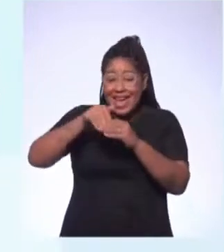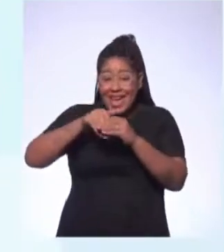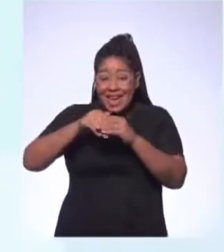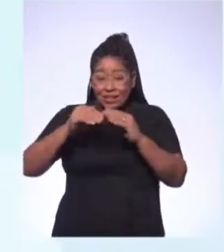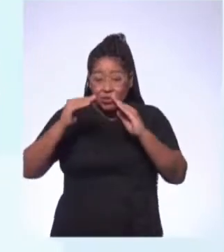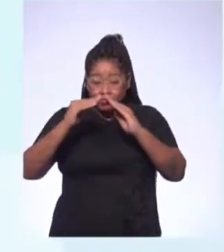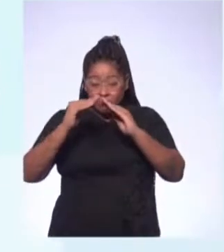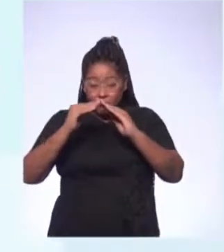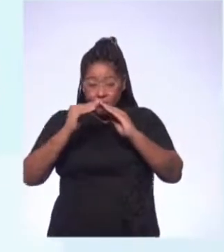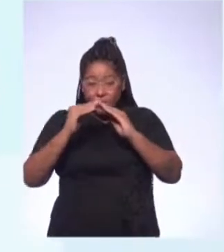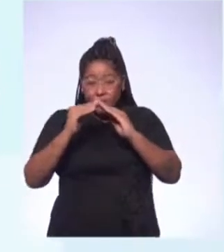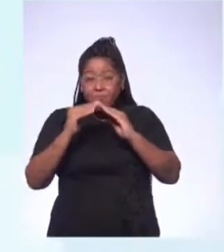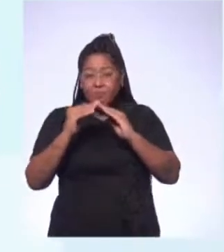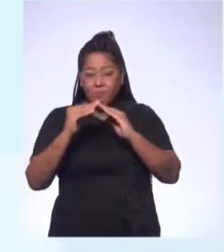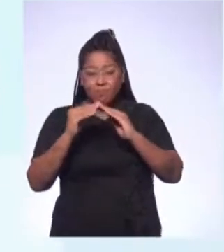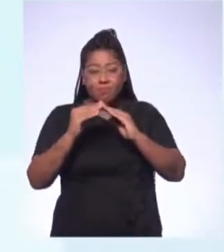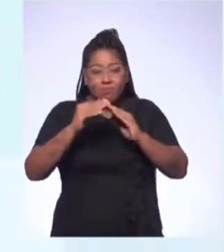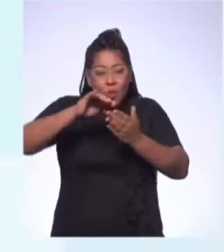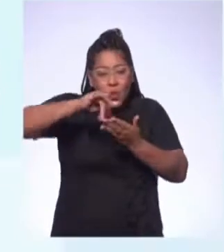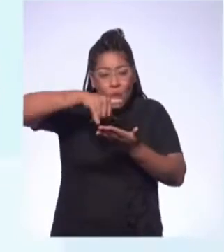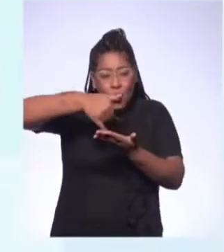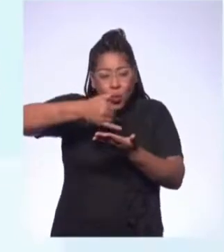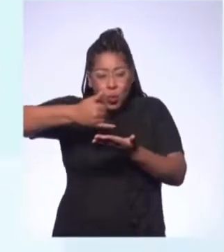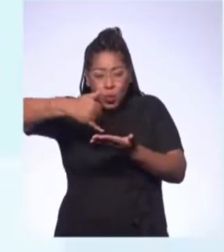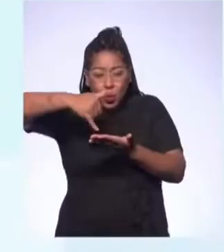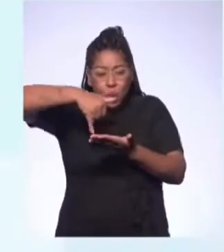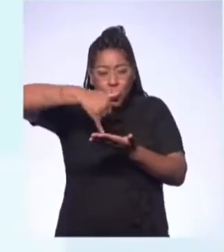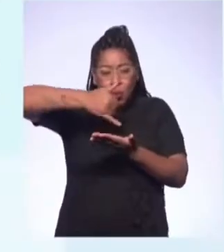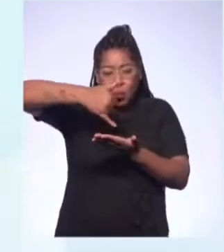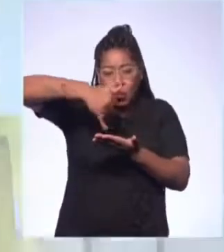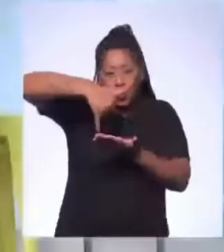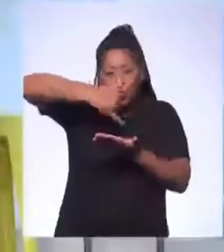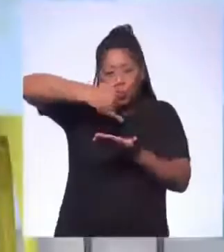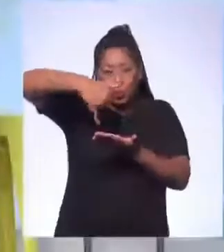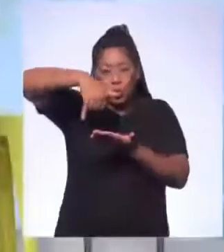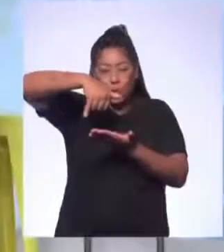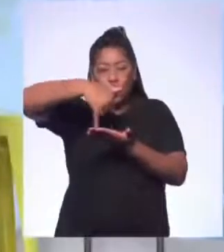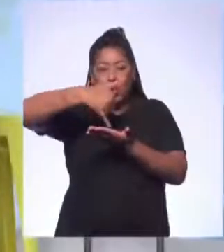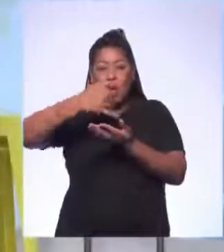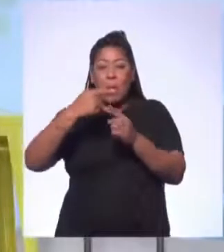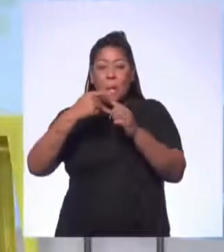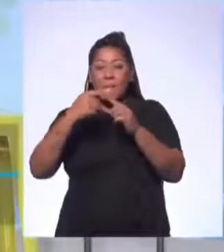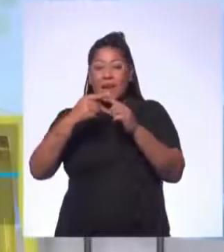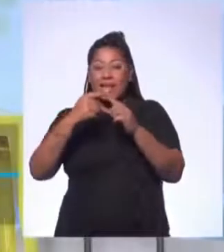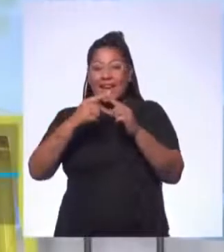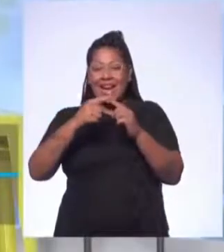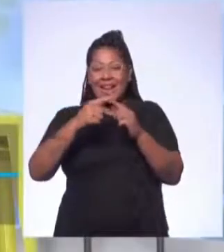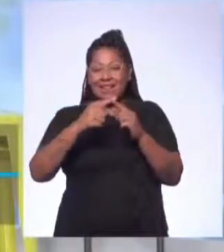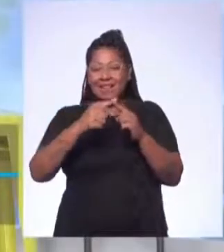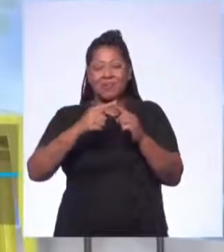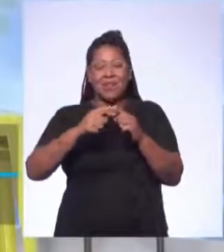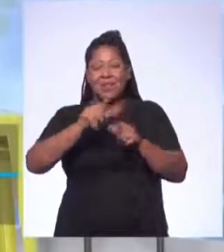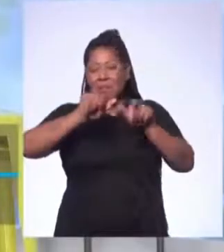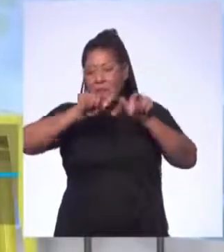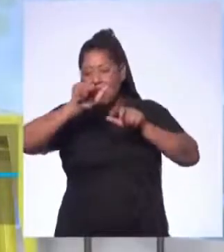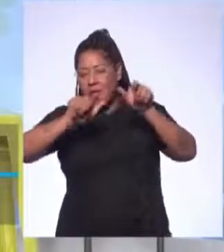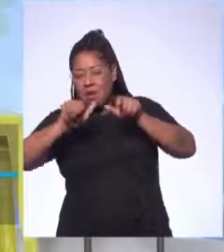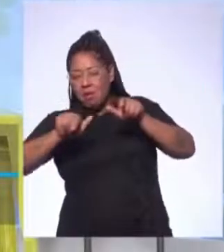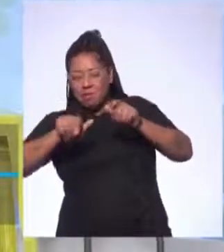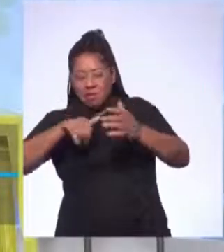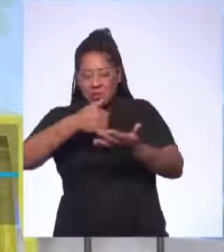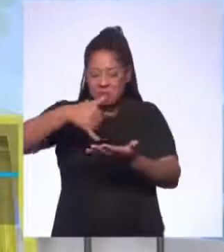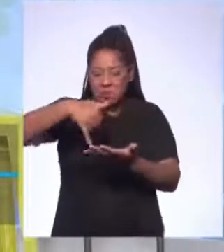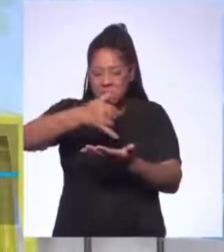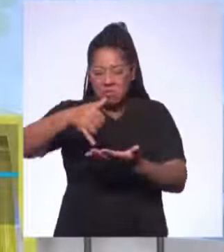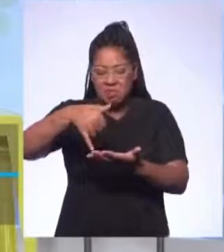cozinha, que às vezes ele é descartado de maneira incorreta, ok? E aí acaba